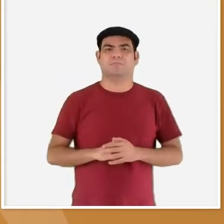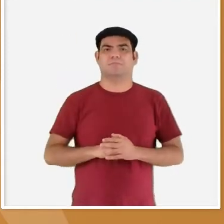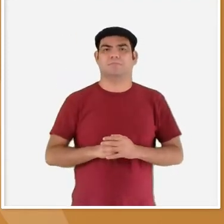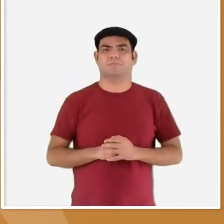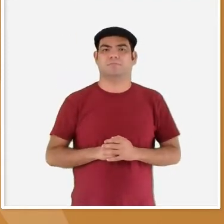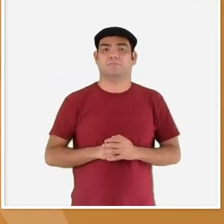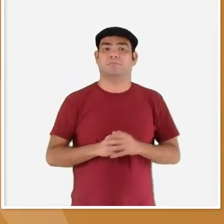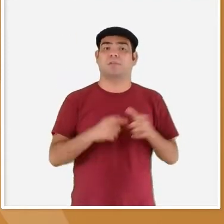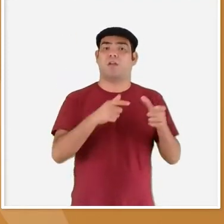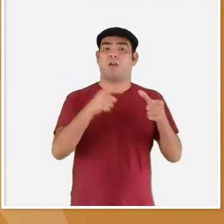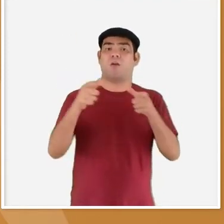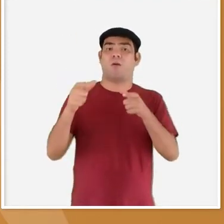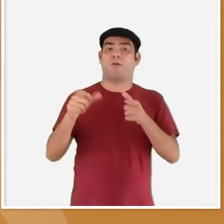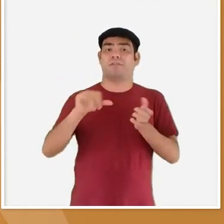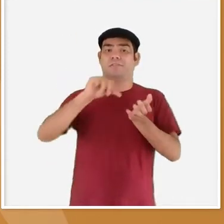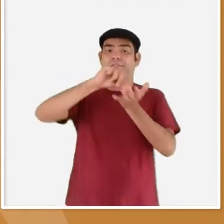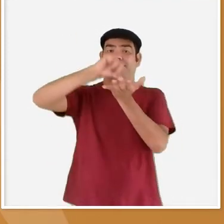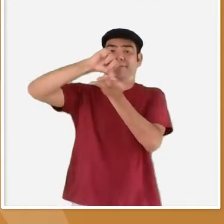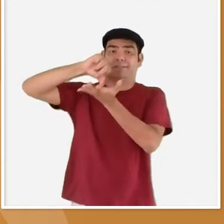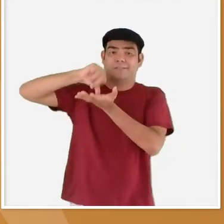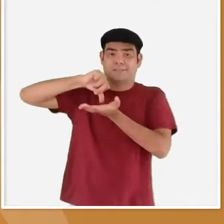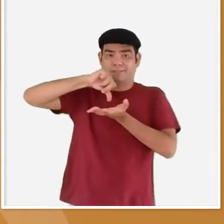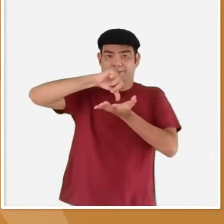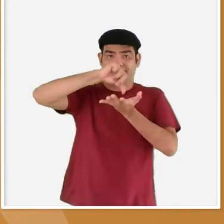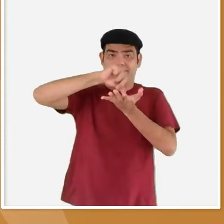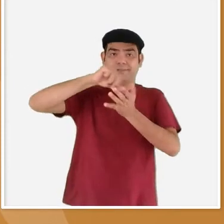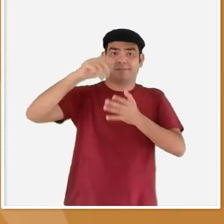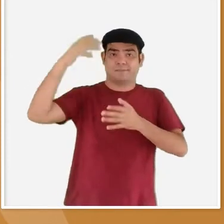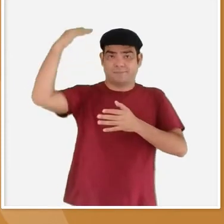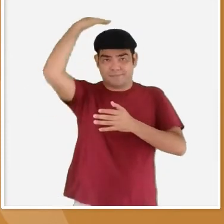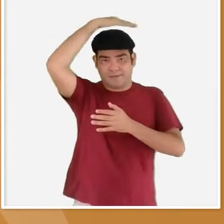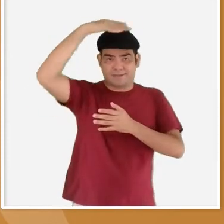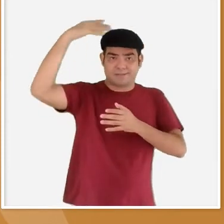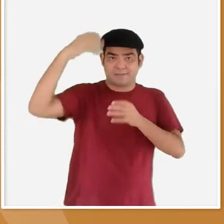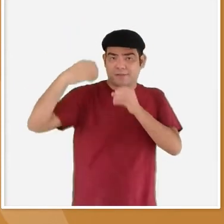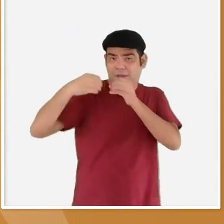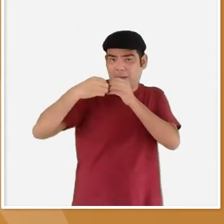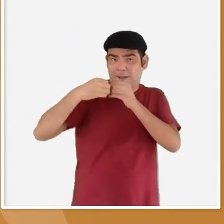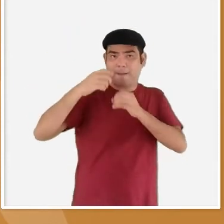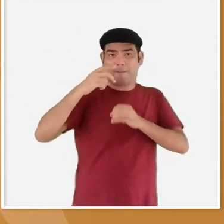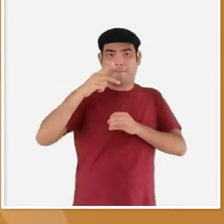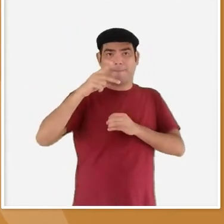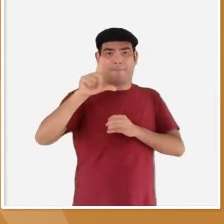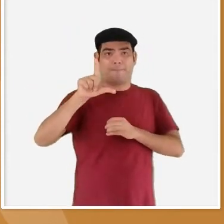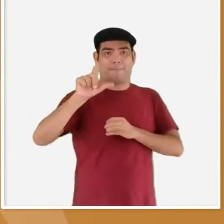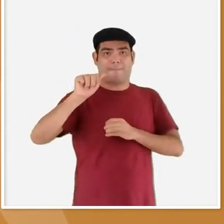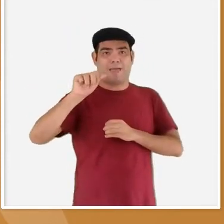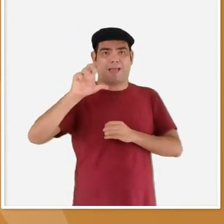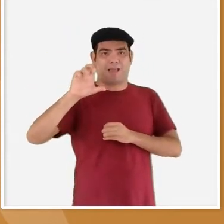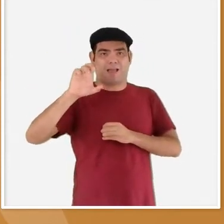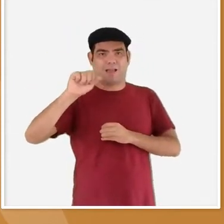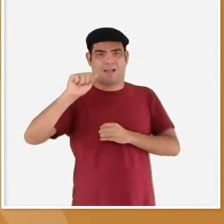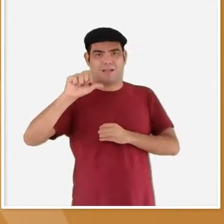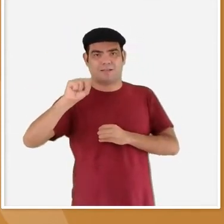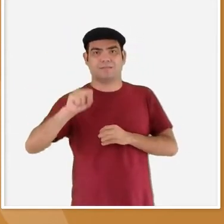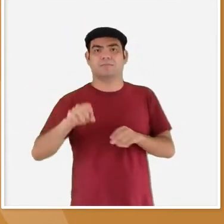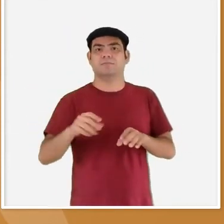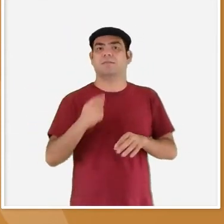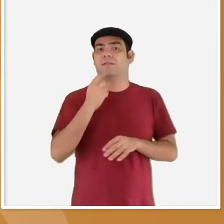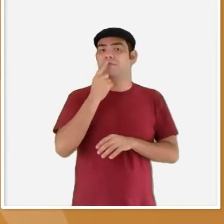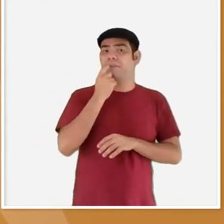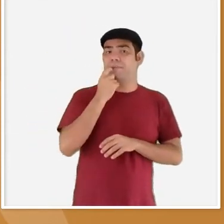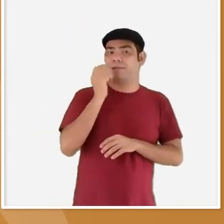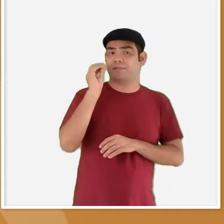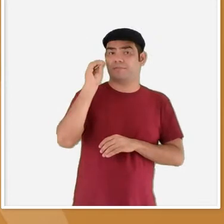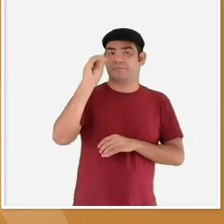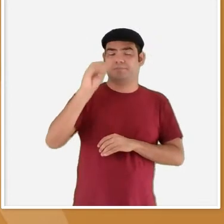placas tectônicas, tá bom? E aqui nós temos indicação de vermelho. Vou botar de outra cor aqui para nós sabermos quem